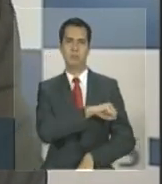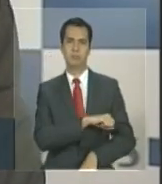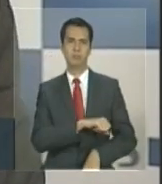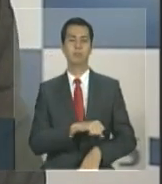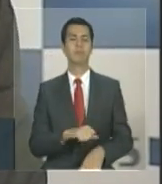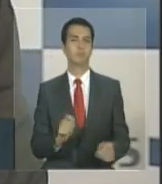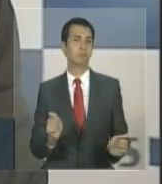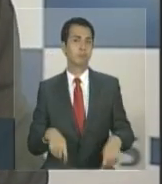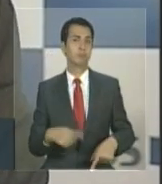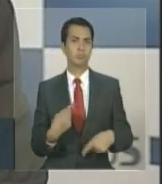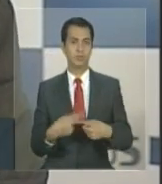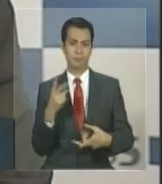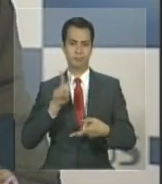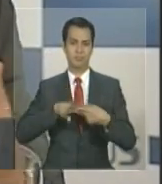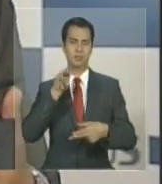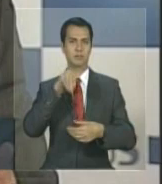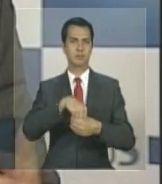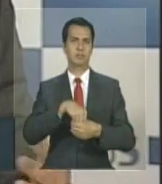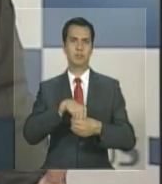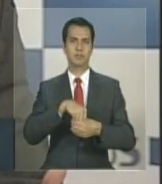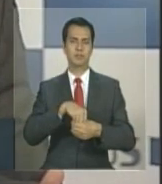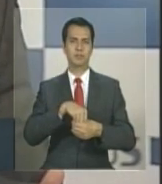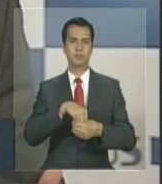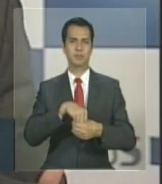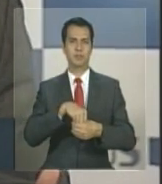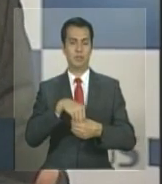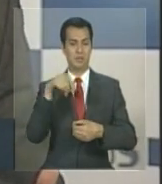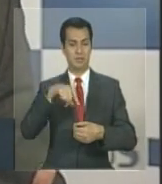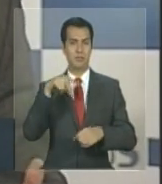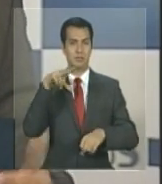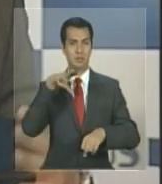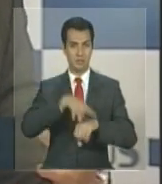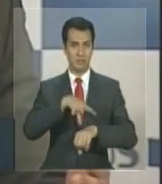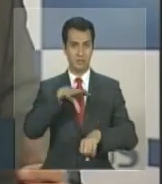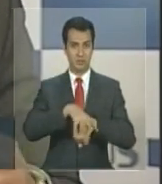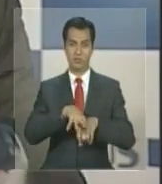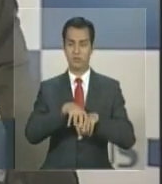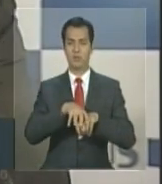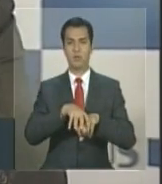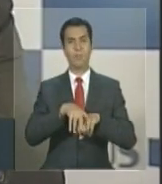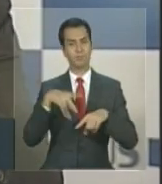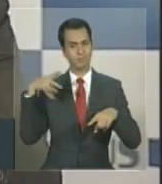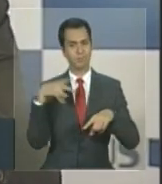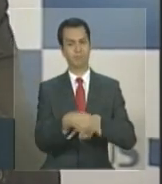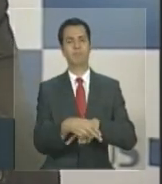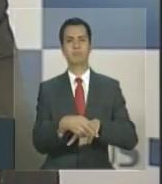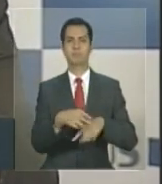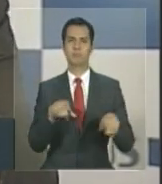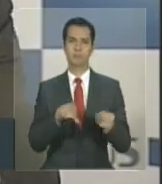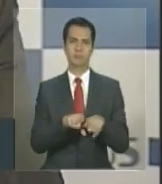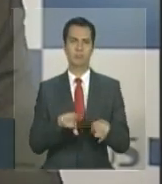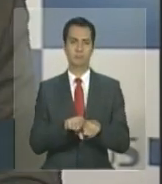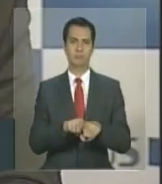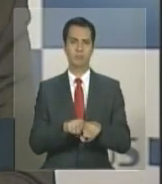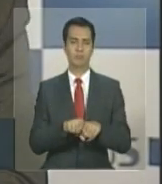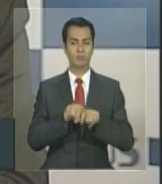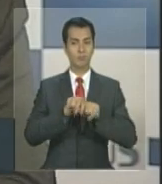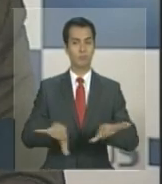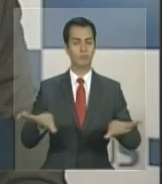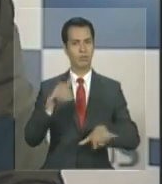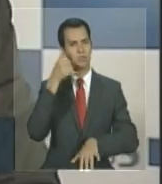confinadas num espaço fechado, bloquear a cadeia de transmissão nesse grupo, além da proteção desse grupo, permite que a gente